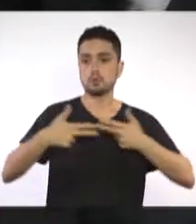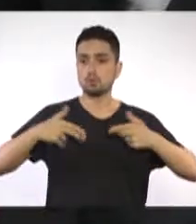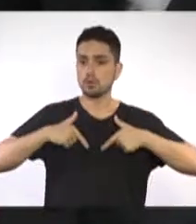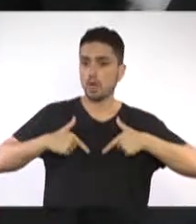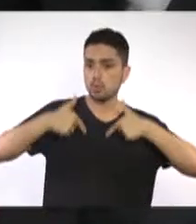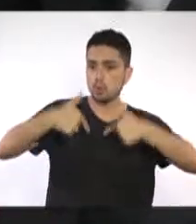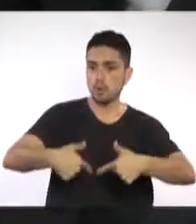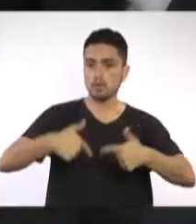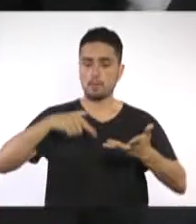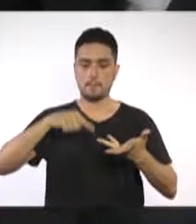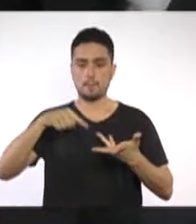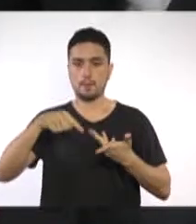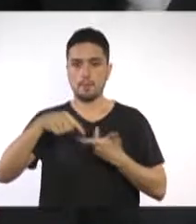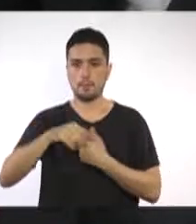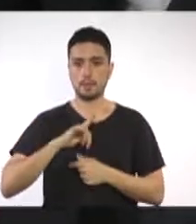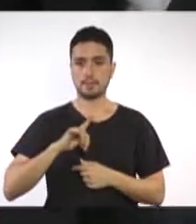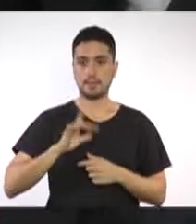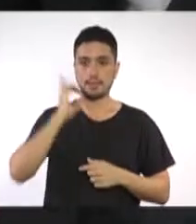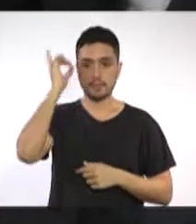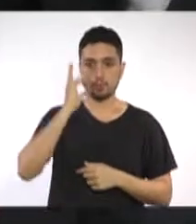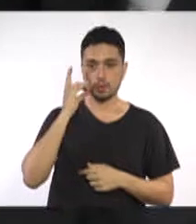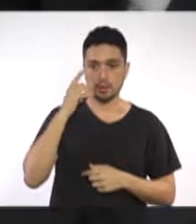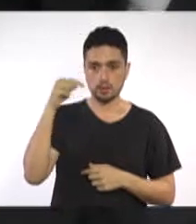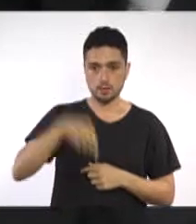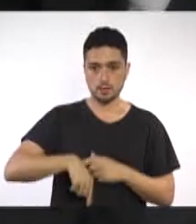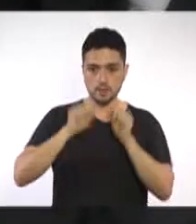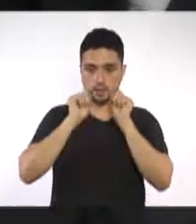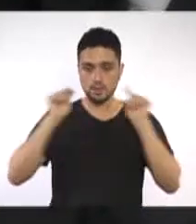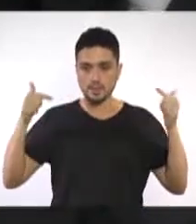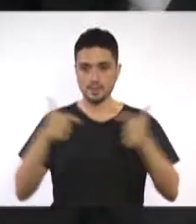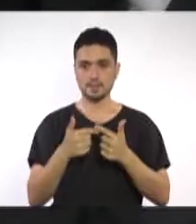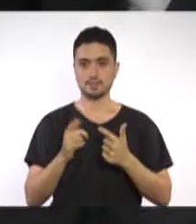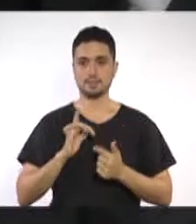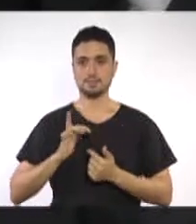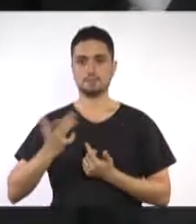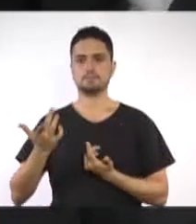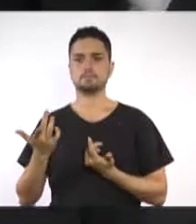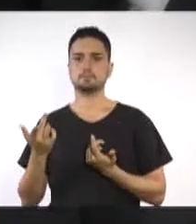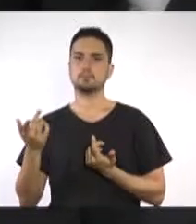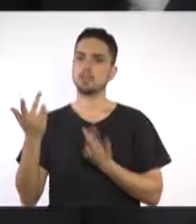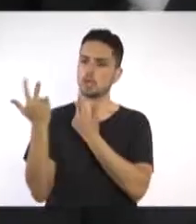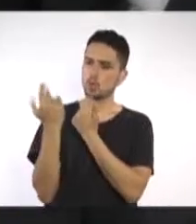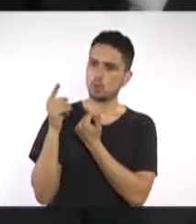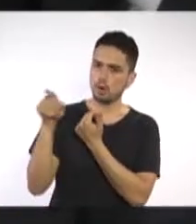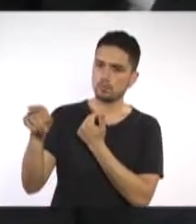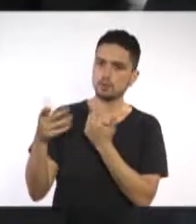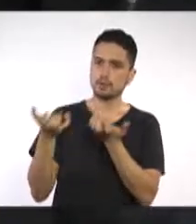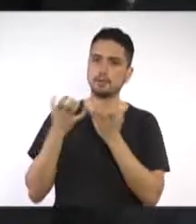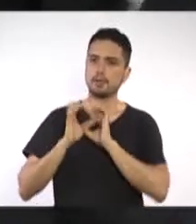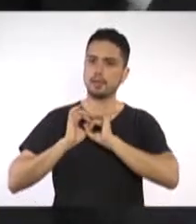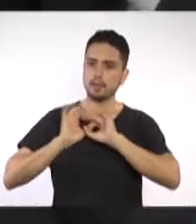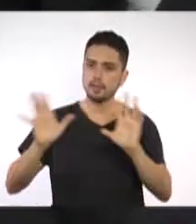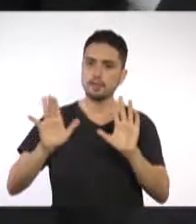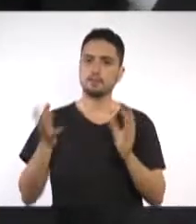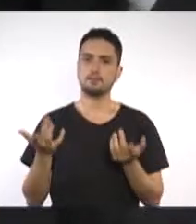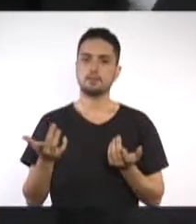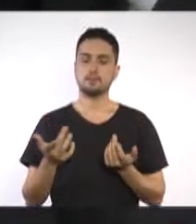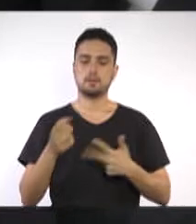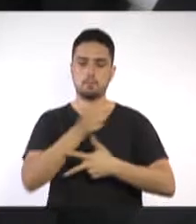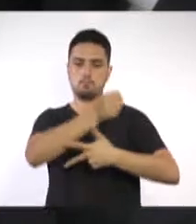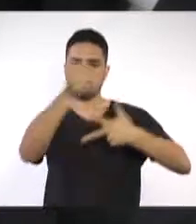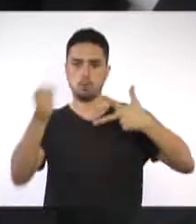Existem deputados nessa casa, legalistas como Vossa Excelência, que querem preservar a independência dos poderes,